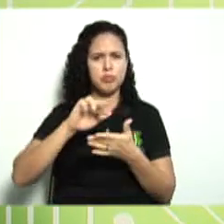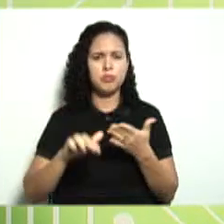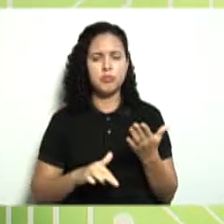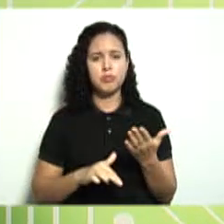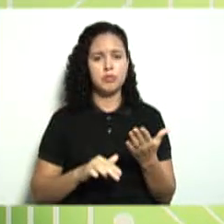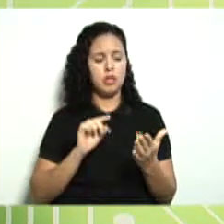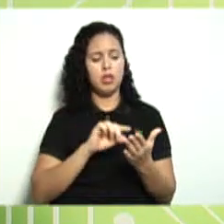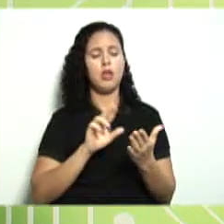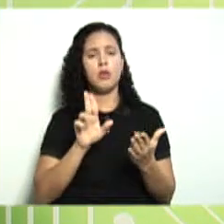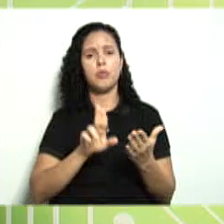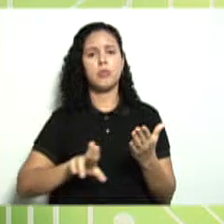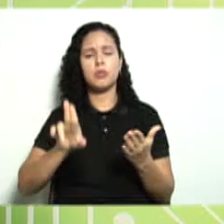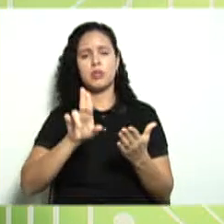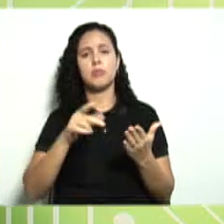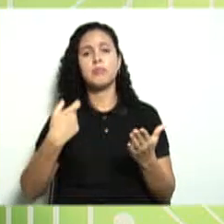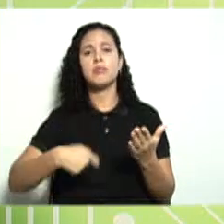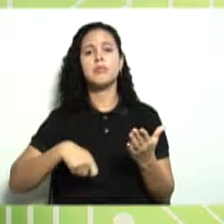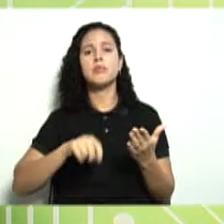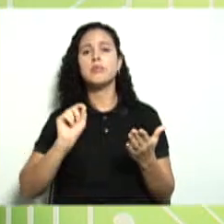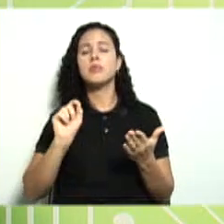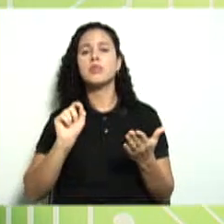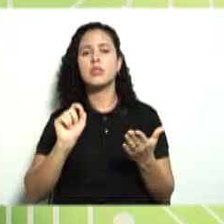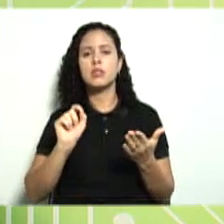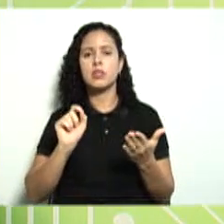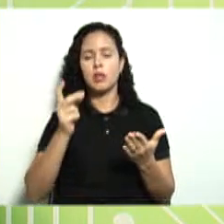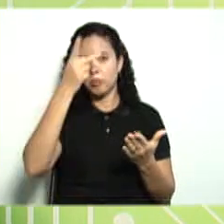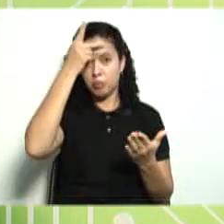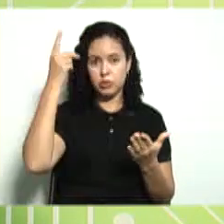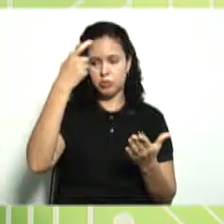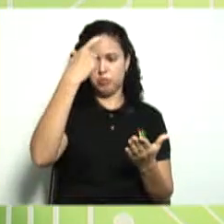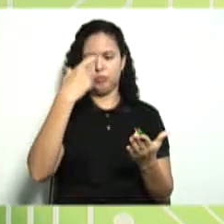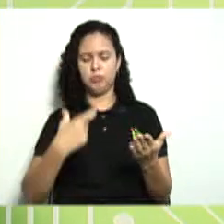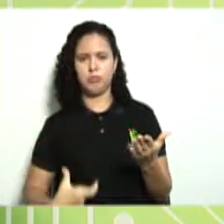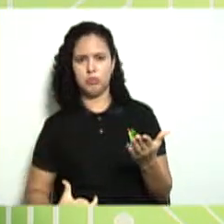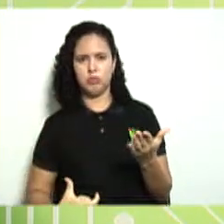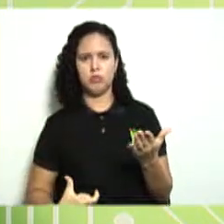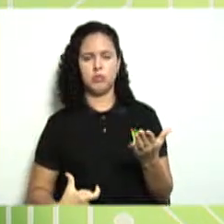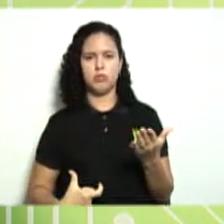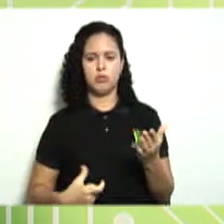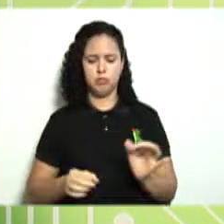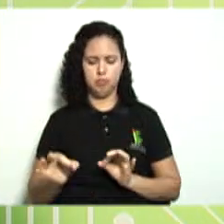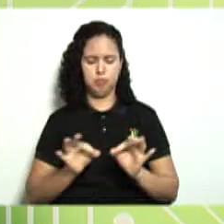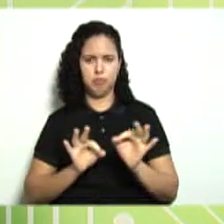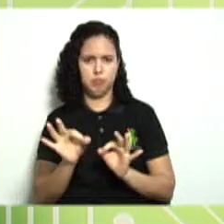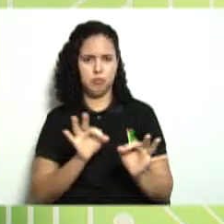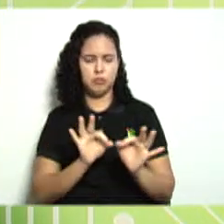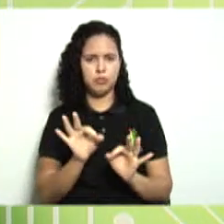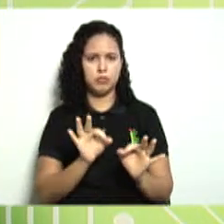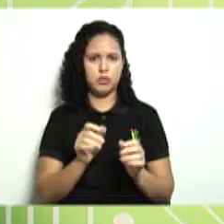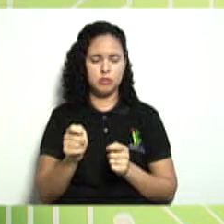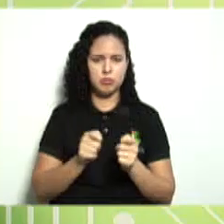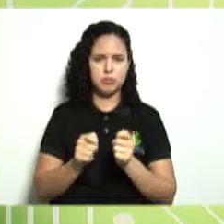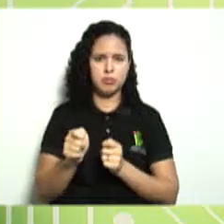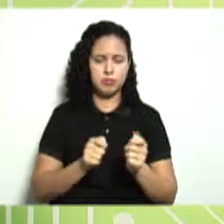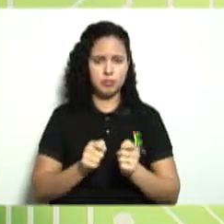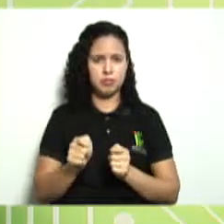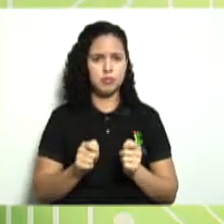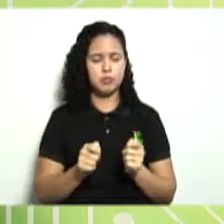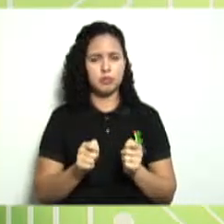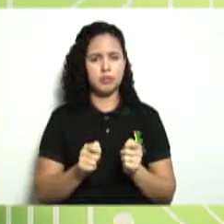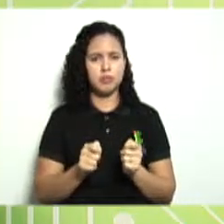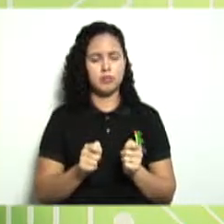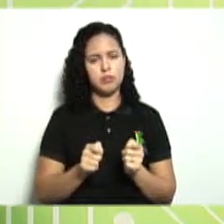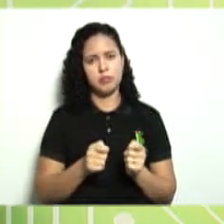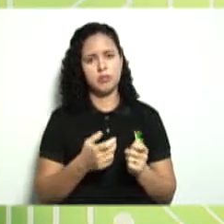ele funcionar, o que precisa? Alguém que controle, alguém que gerencia. E esse alguém é chamado de quê? De